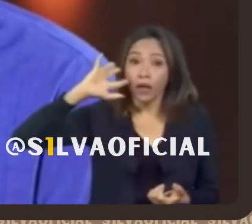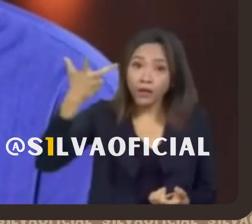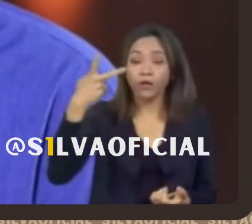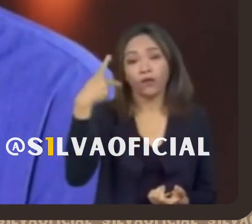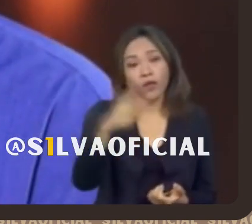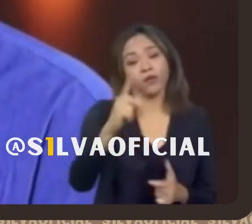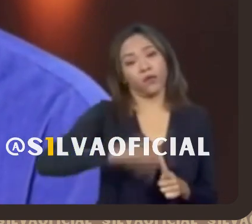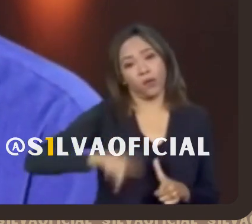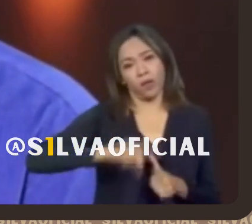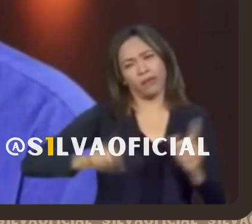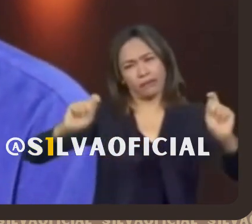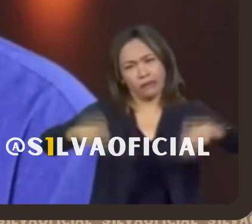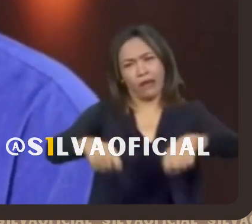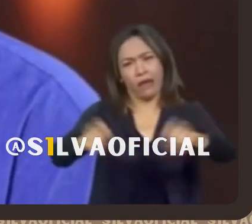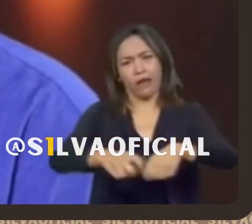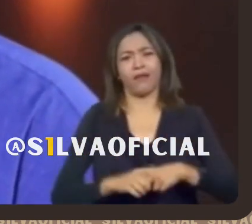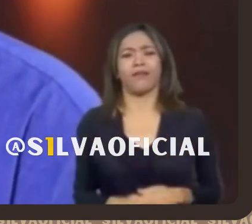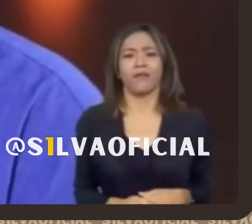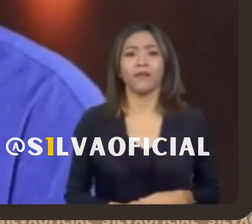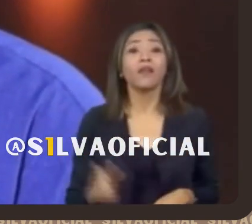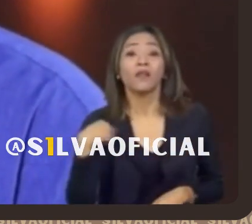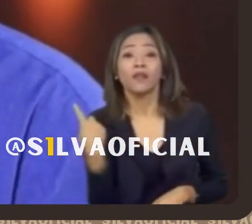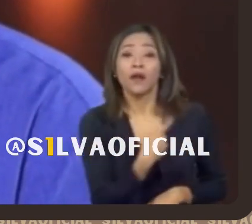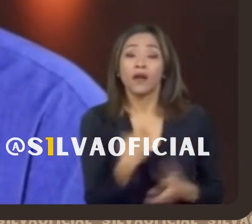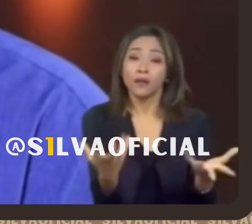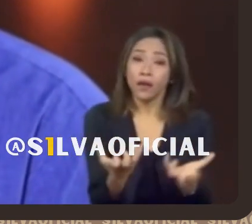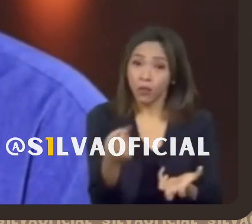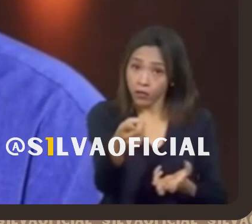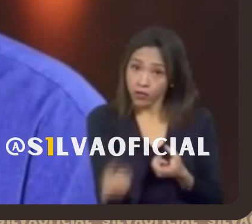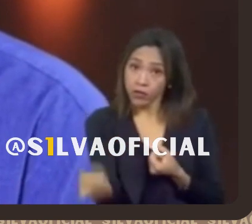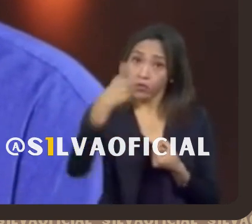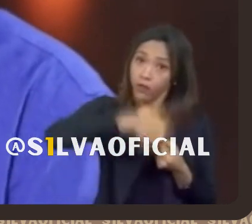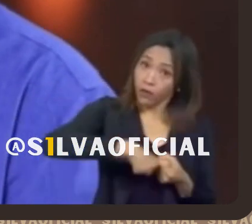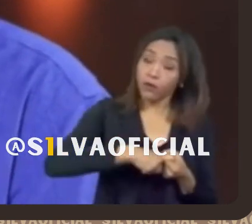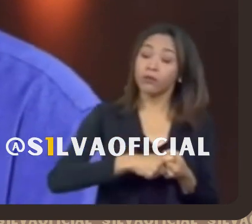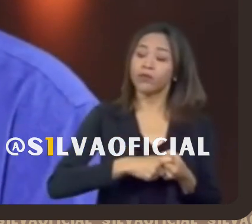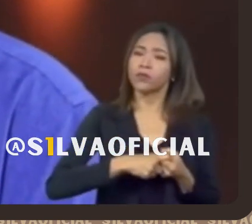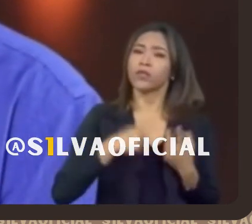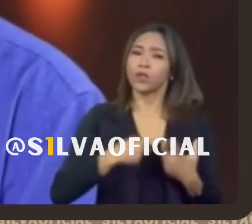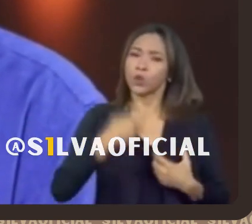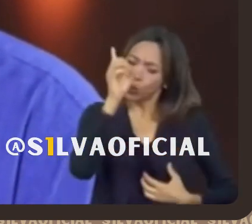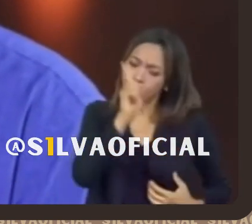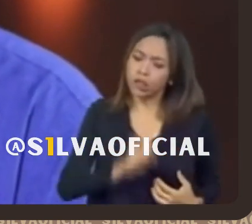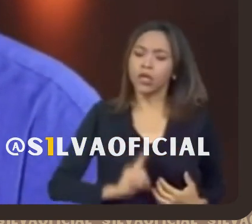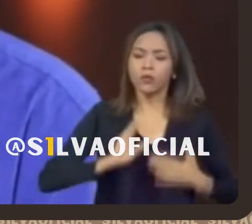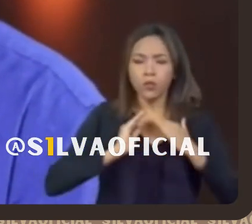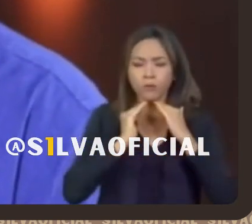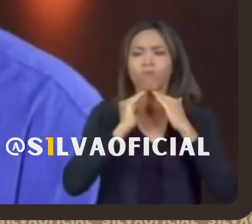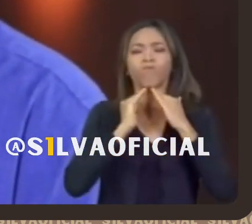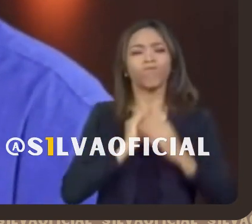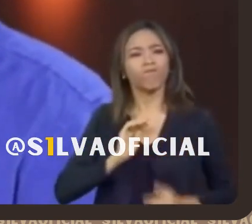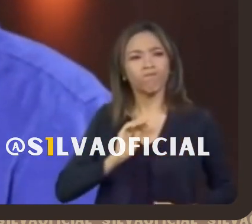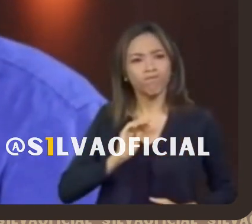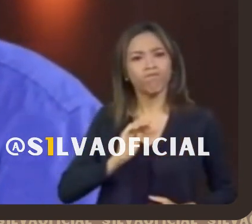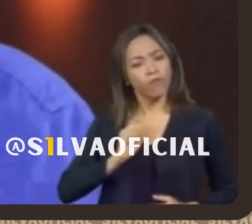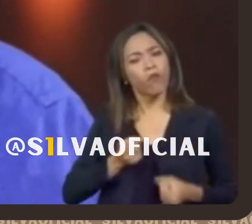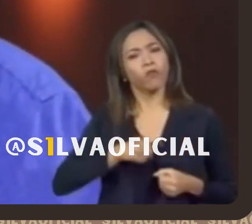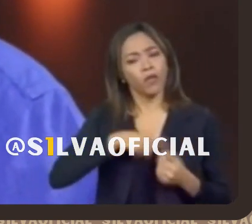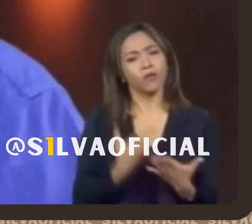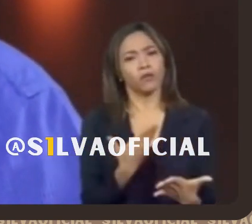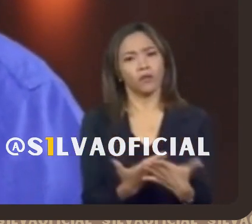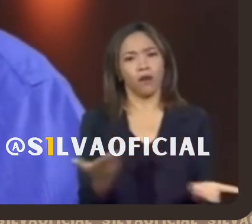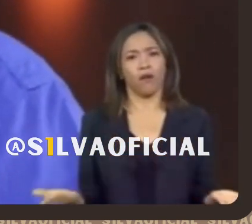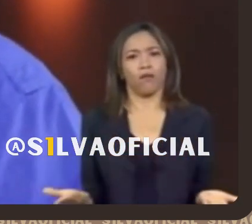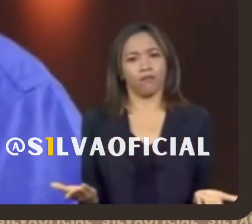problema nós queremos é que você reconquiste o direito de andar de cabeça erguida reconquista o direito de voltar a estudar e nós